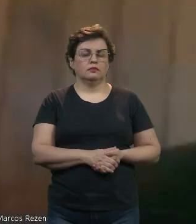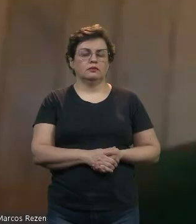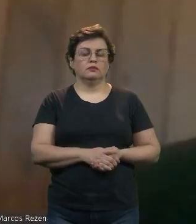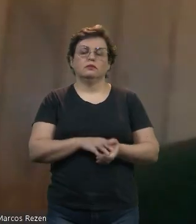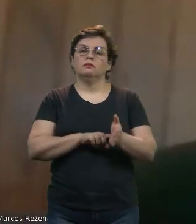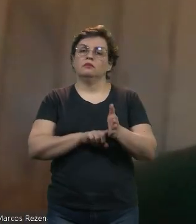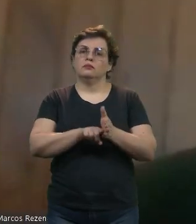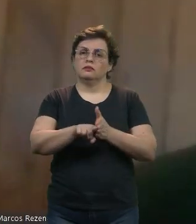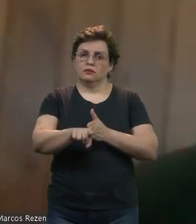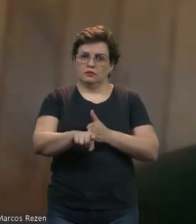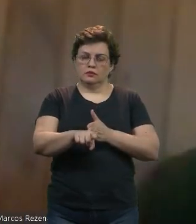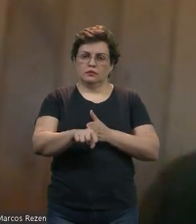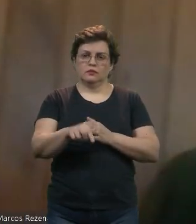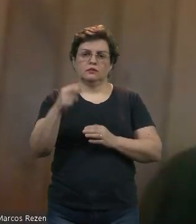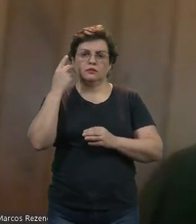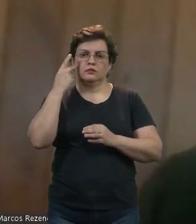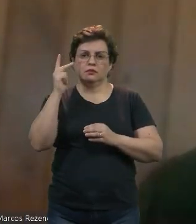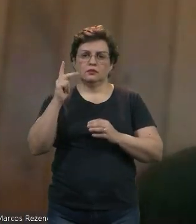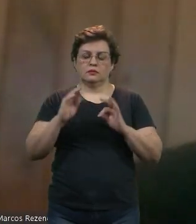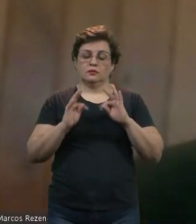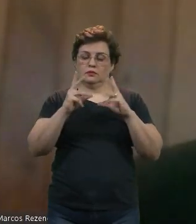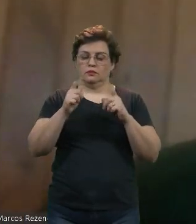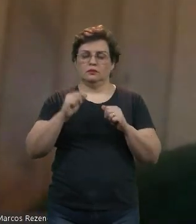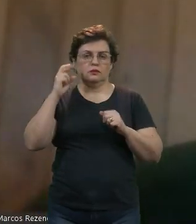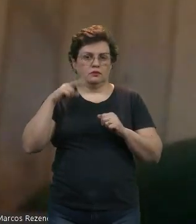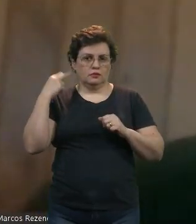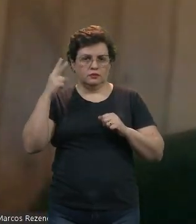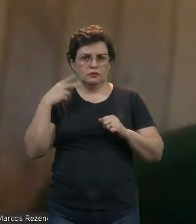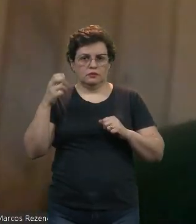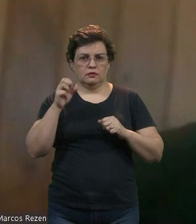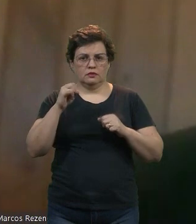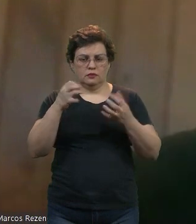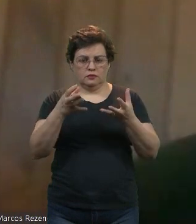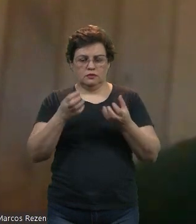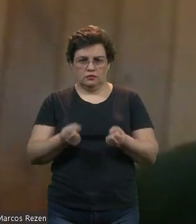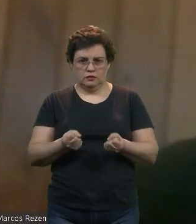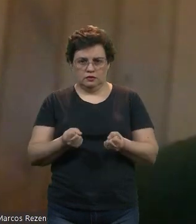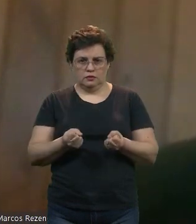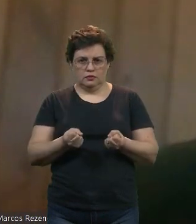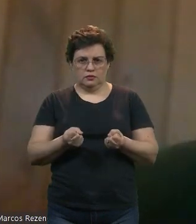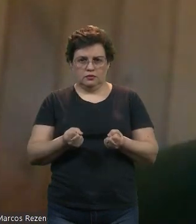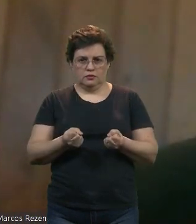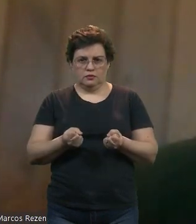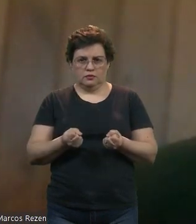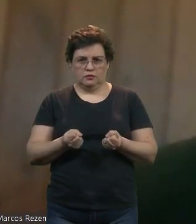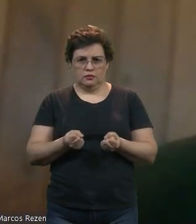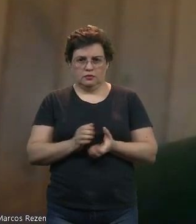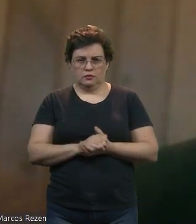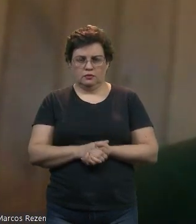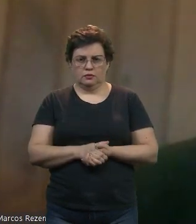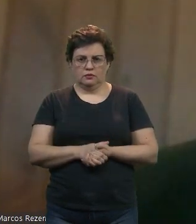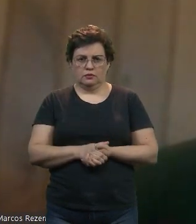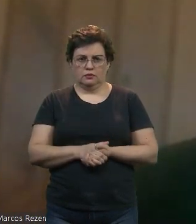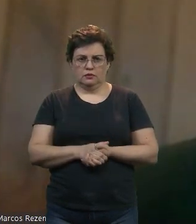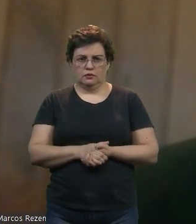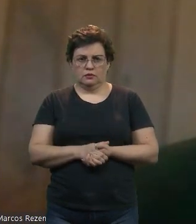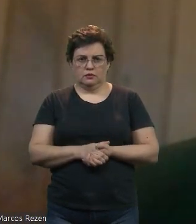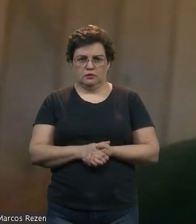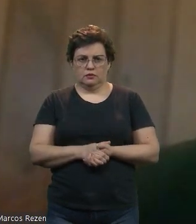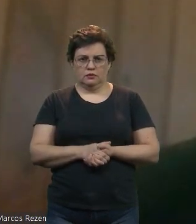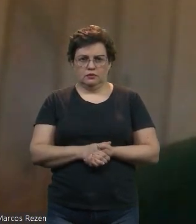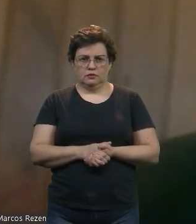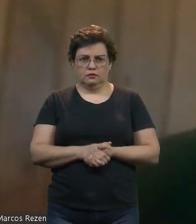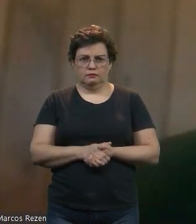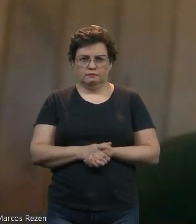Submeto o requerimento verbal formulado pelo vereador Cícero do Ceasa, que os itens constantes do